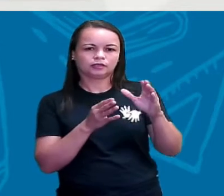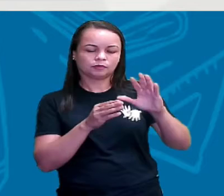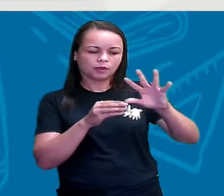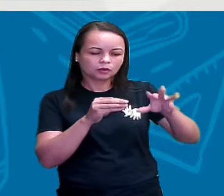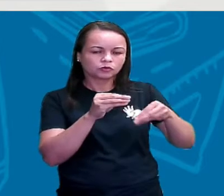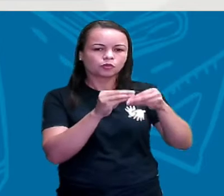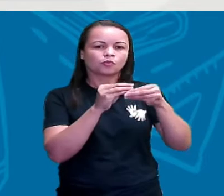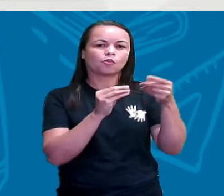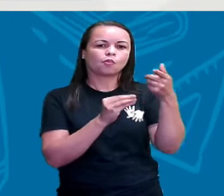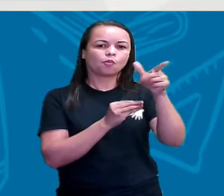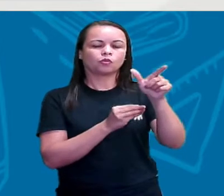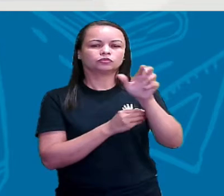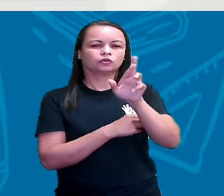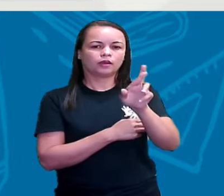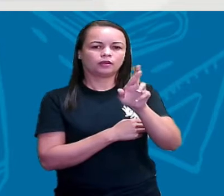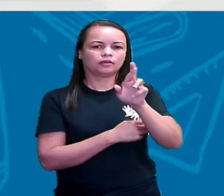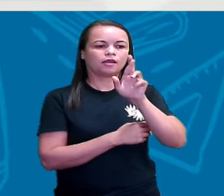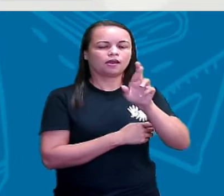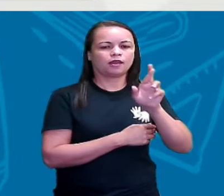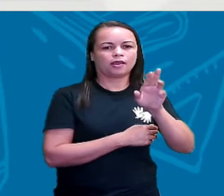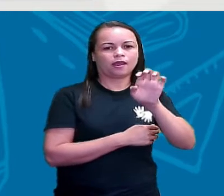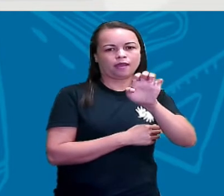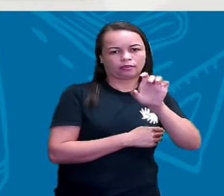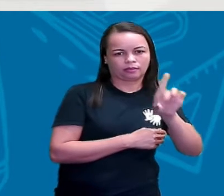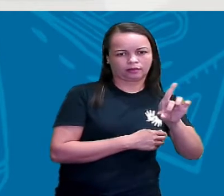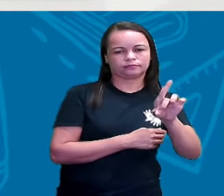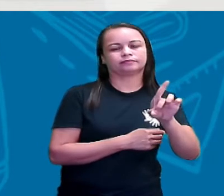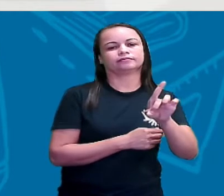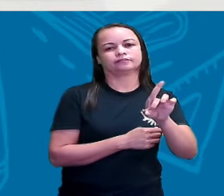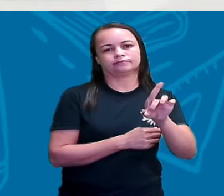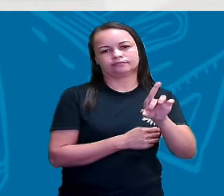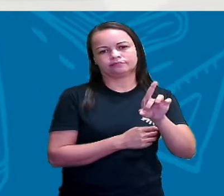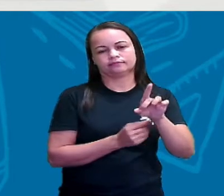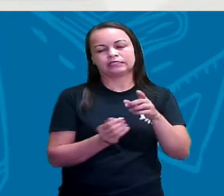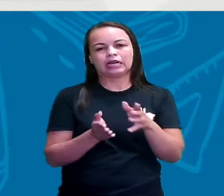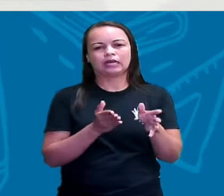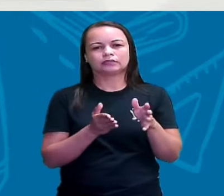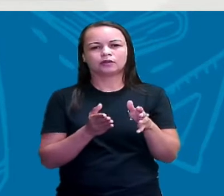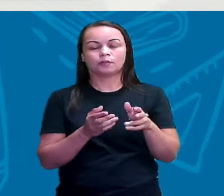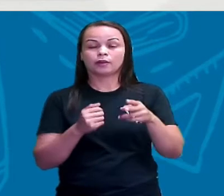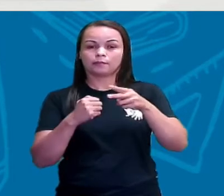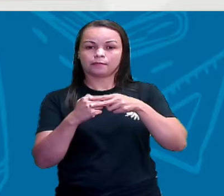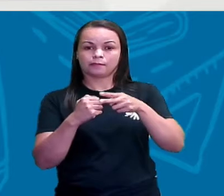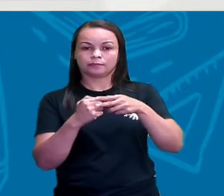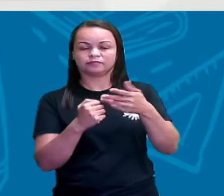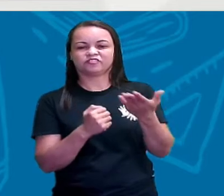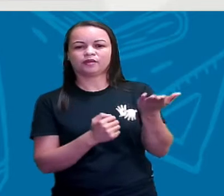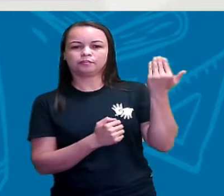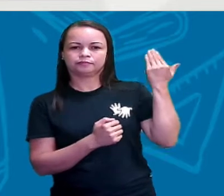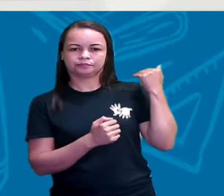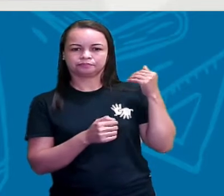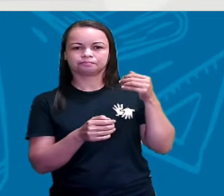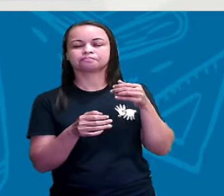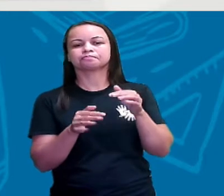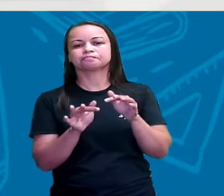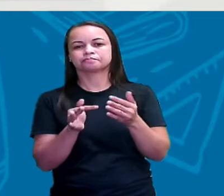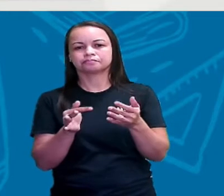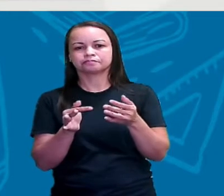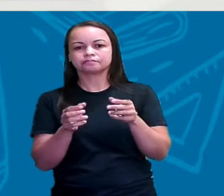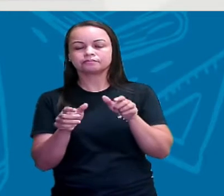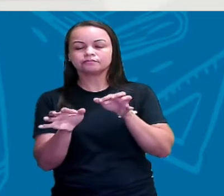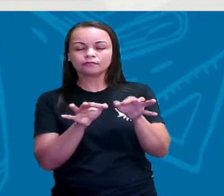e acrescentou um ED. Isso aí é para passado com os verbos regulares,